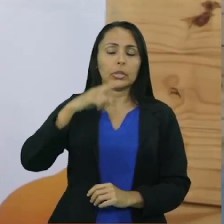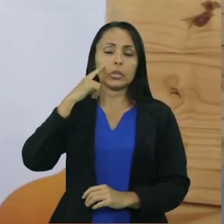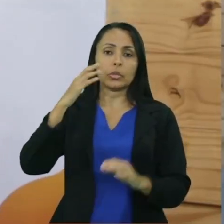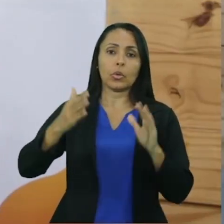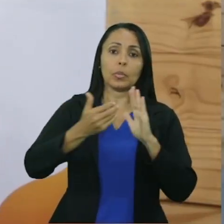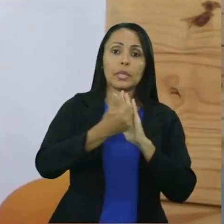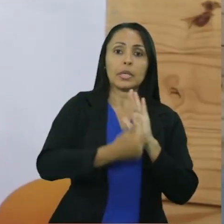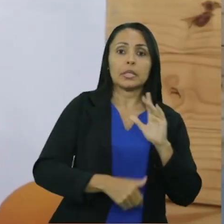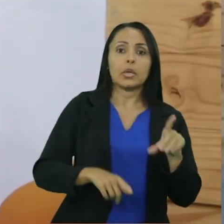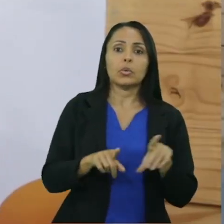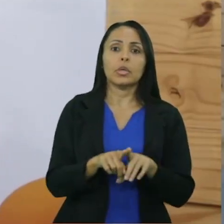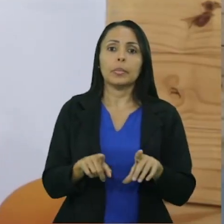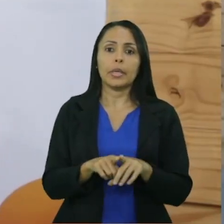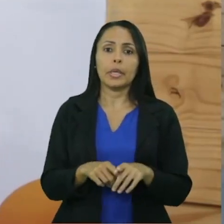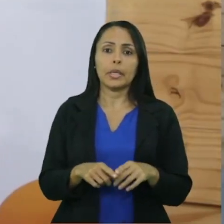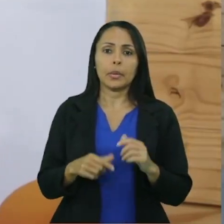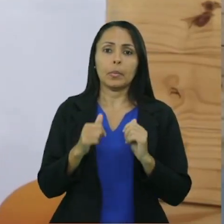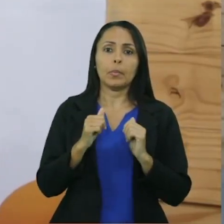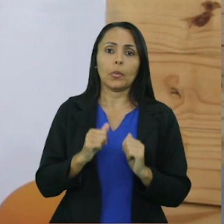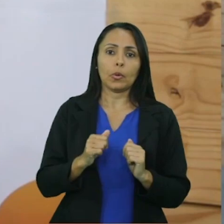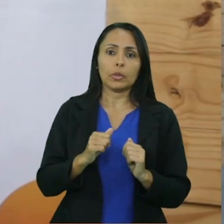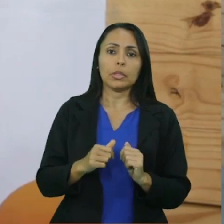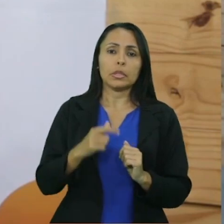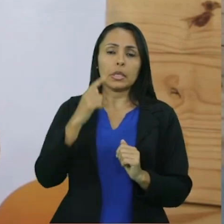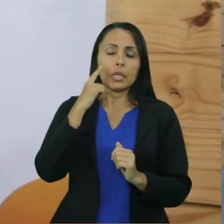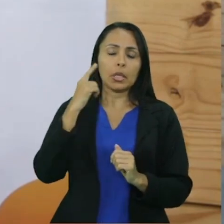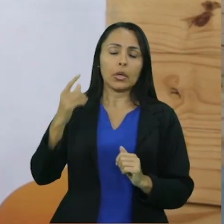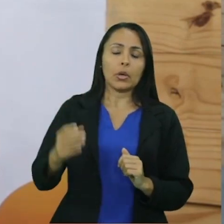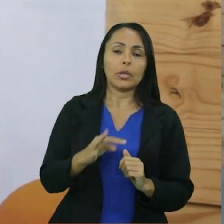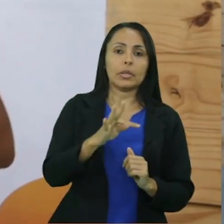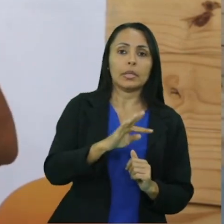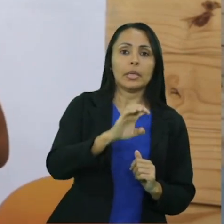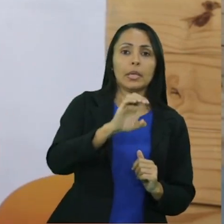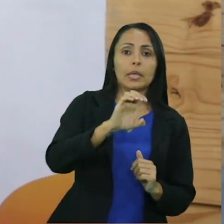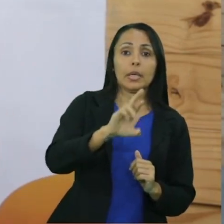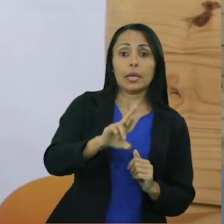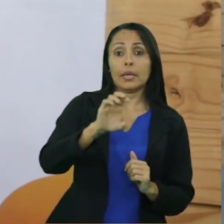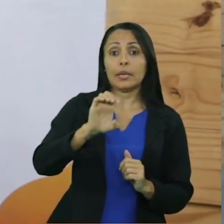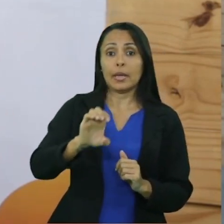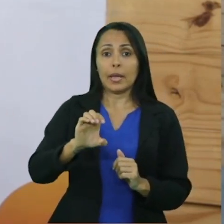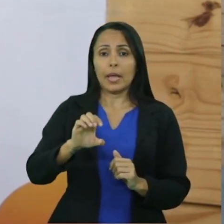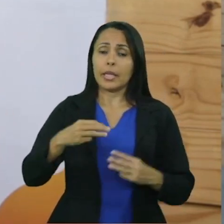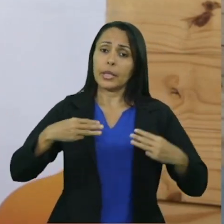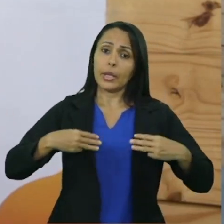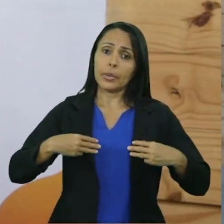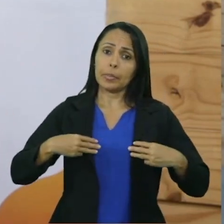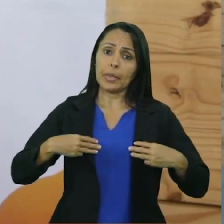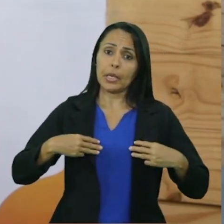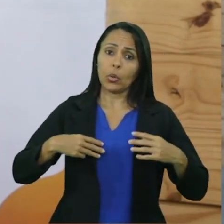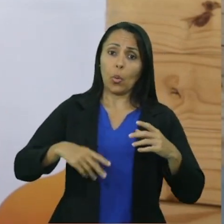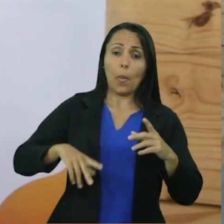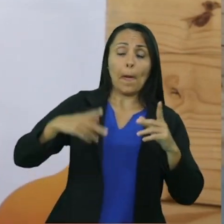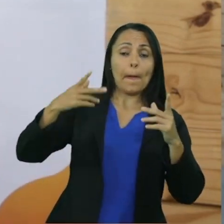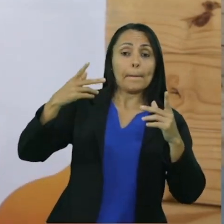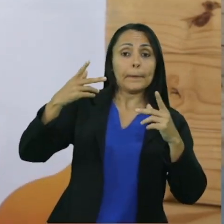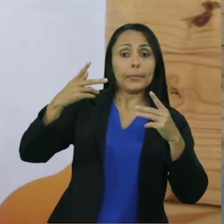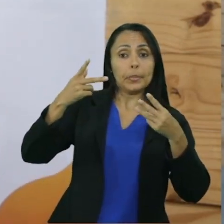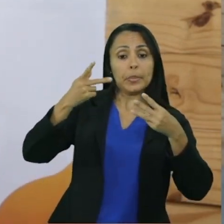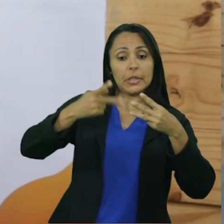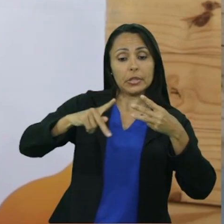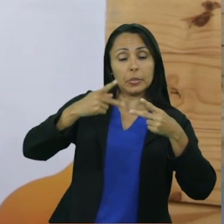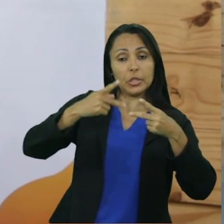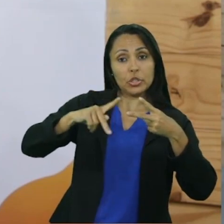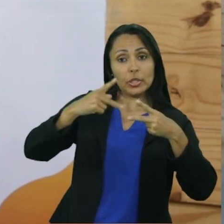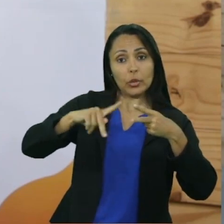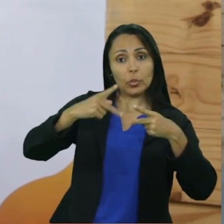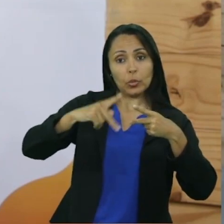também pode ser auditada pelo Tribunal de Contas do Estado, também pelo Ministério Público Estadual, ou seja, como eu disse, são recursos